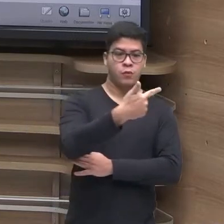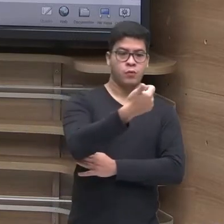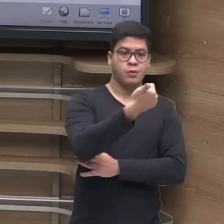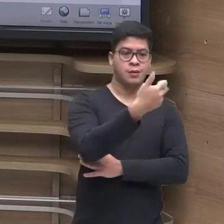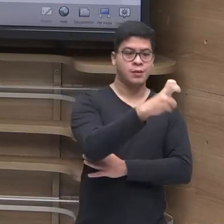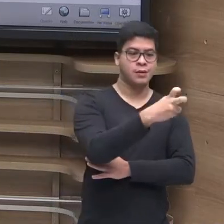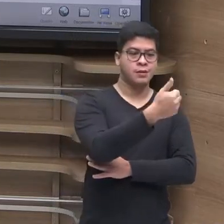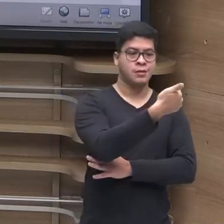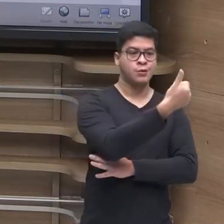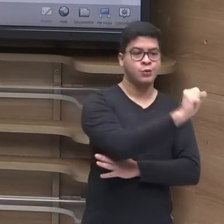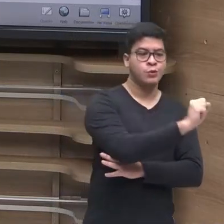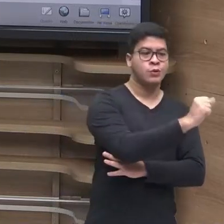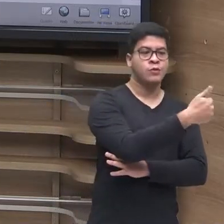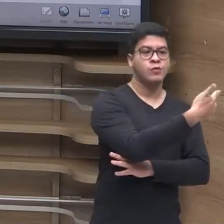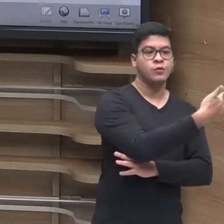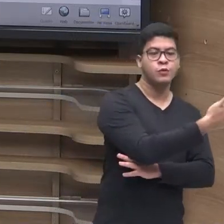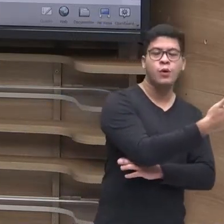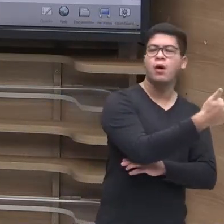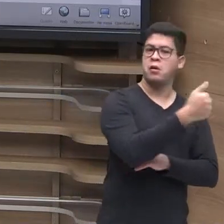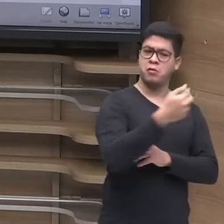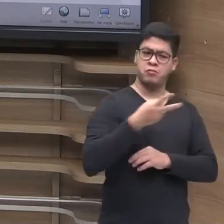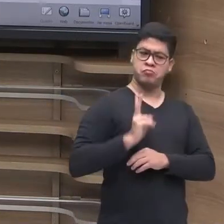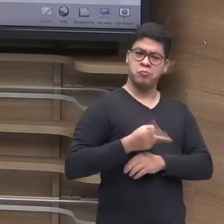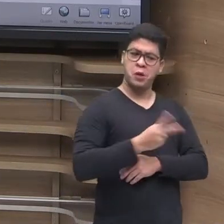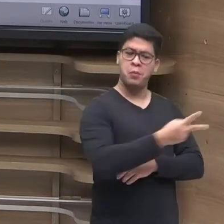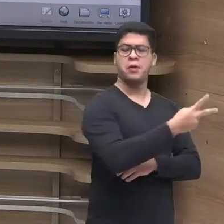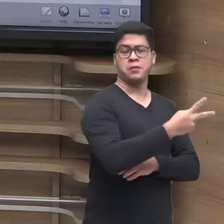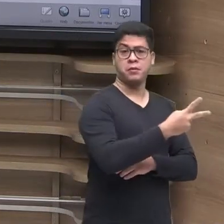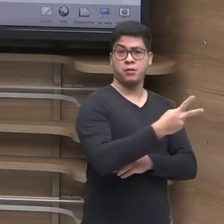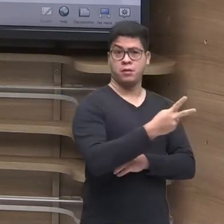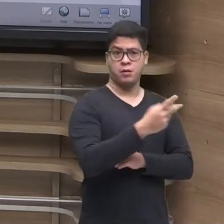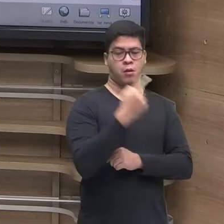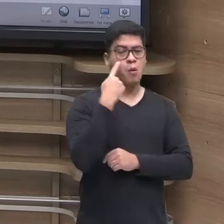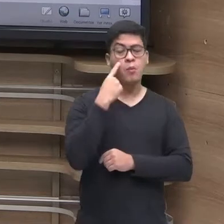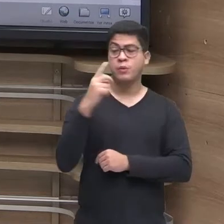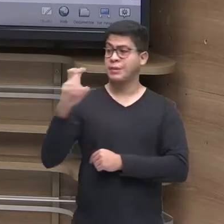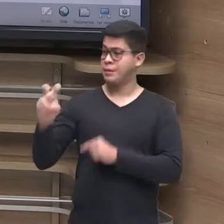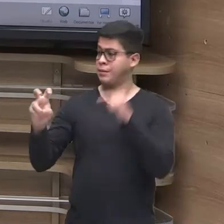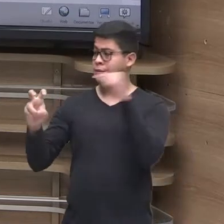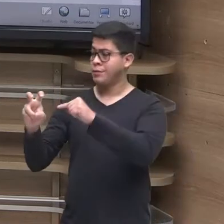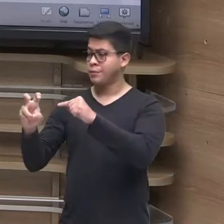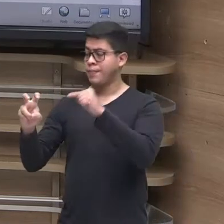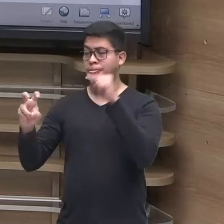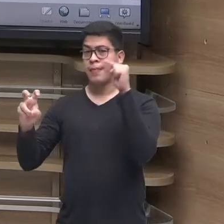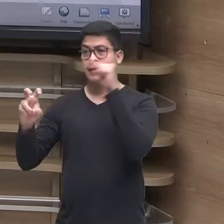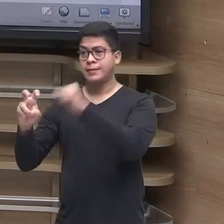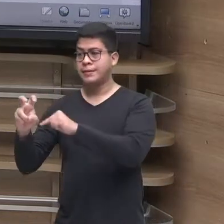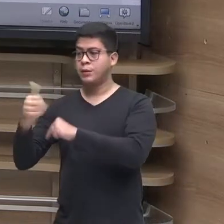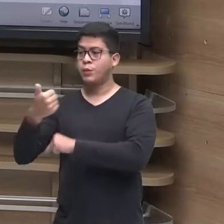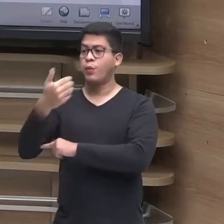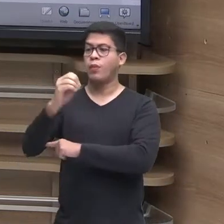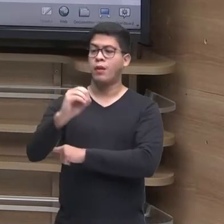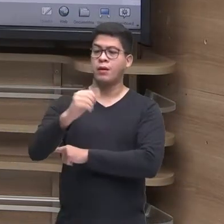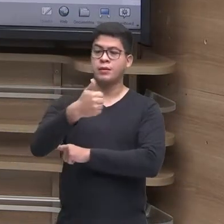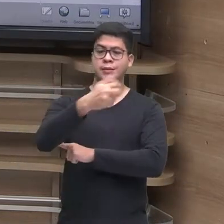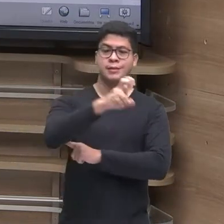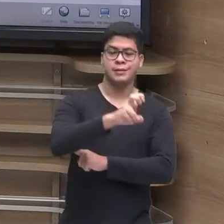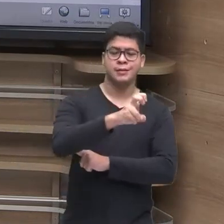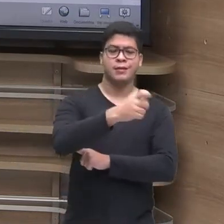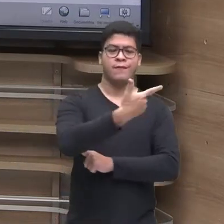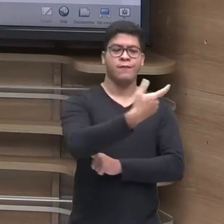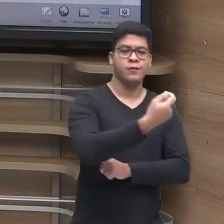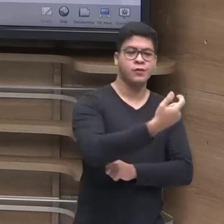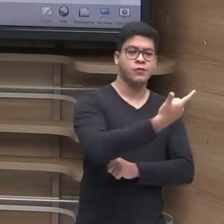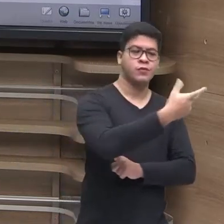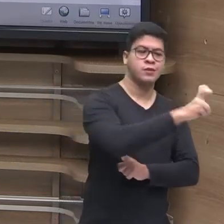18, 21, vai embora. E assim sucessivamente, tá? Múltiplo de 5, vai contando de 5 em 5. É uma maneira interessante que você tem